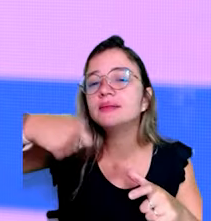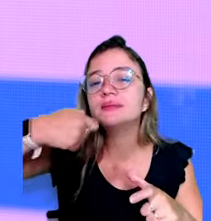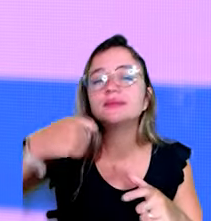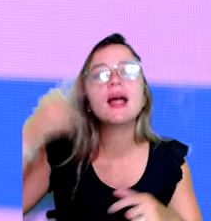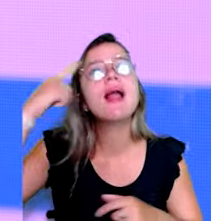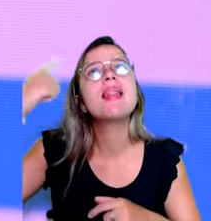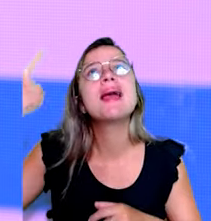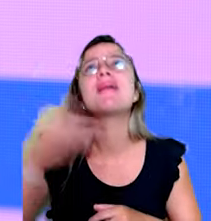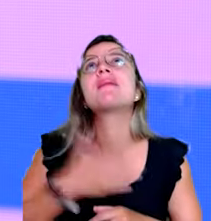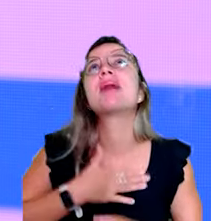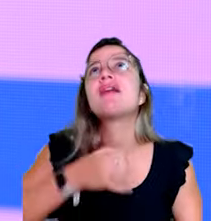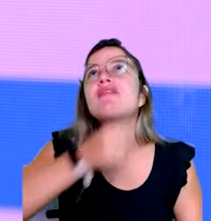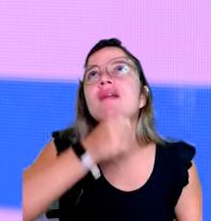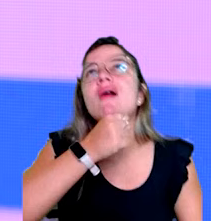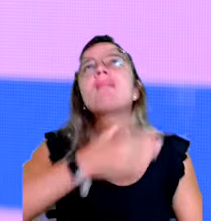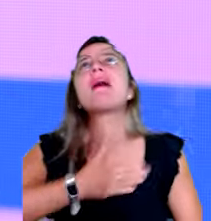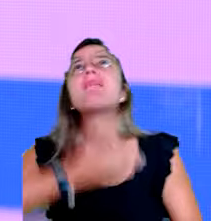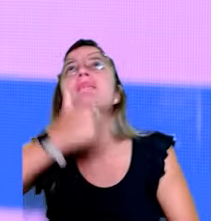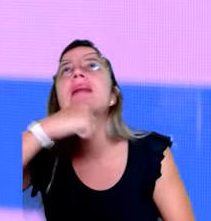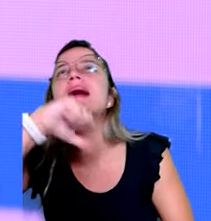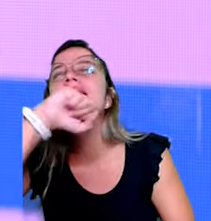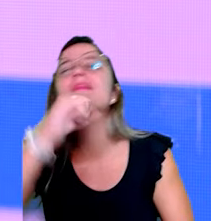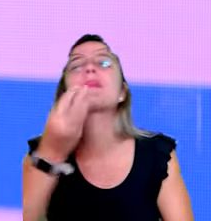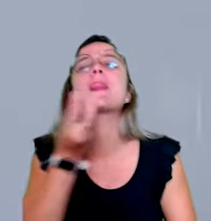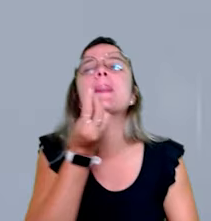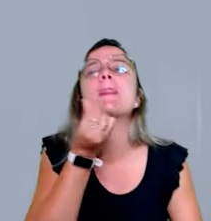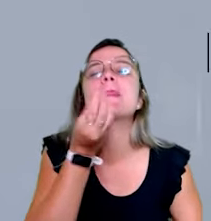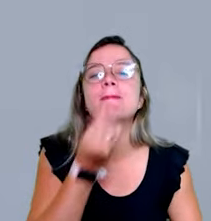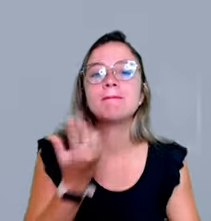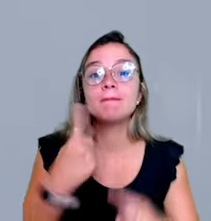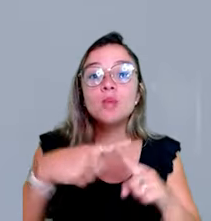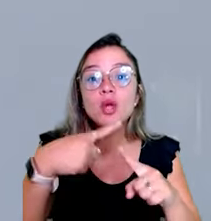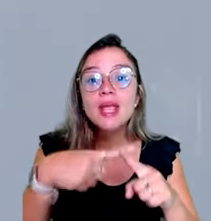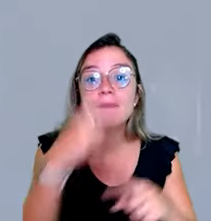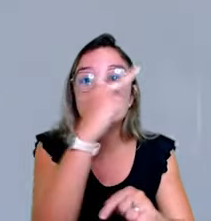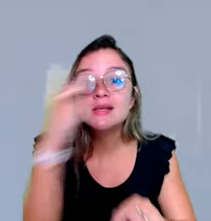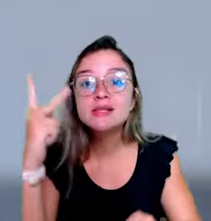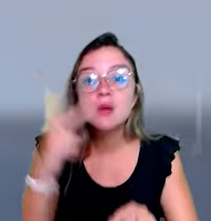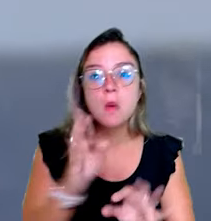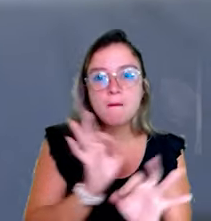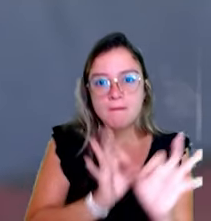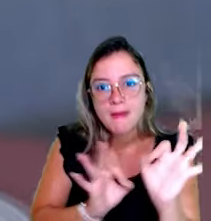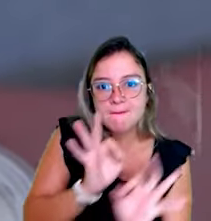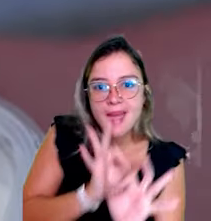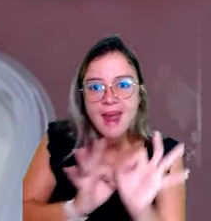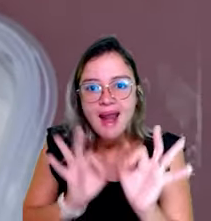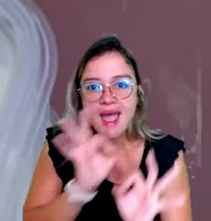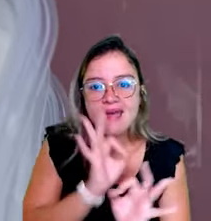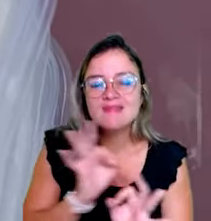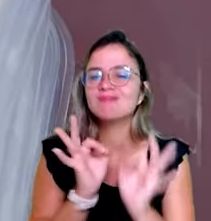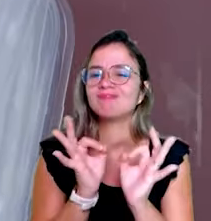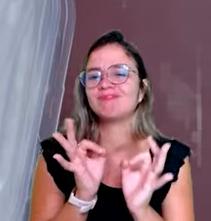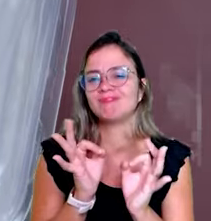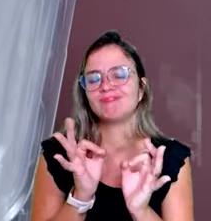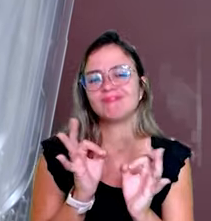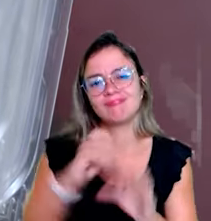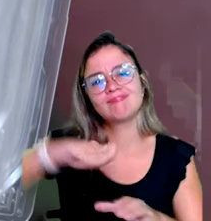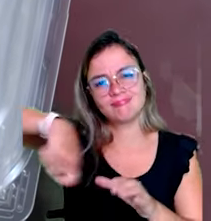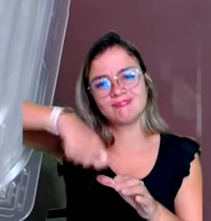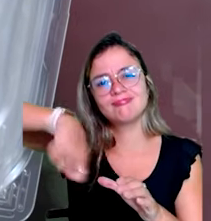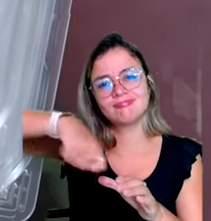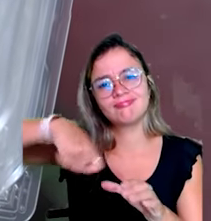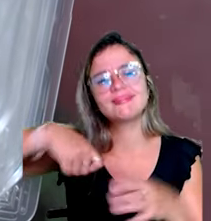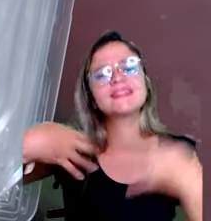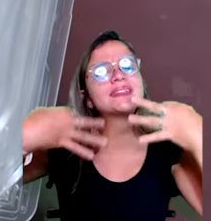da mãe, porque ela tem um cuidado na elaboração. E isso acabou se tornando também um aspecto